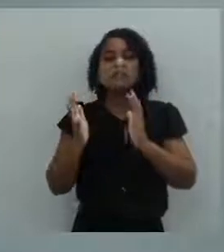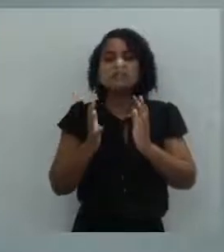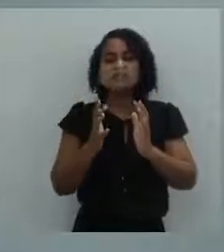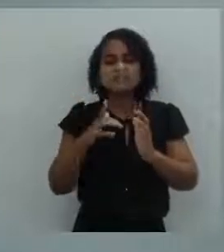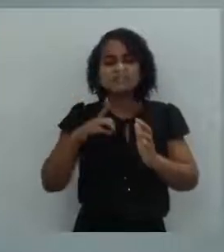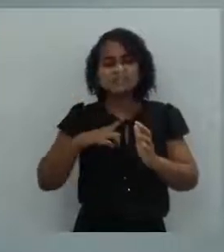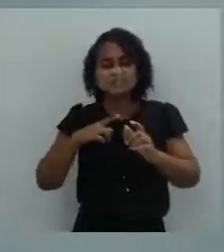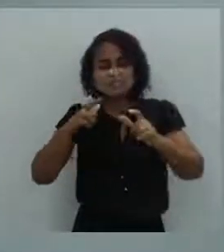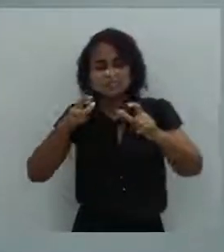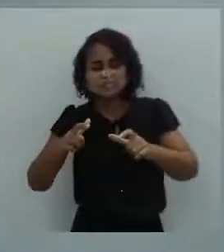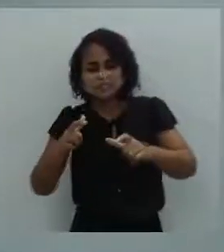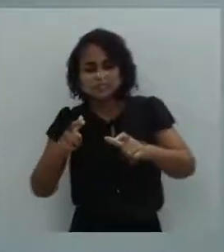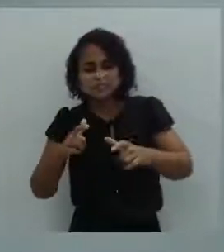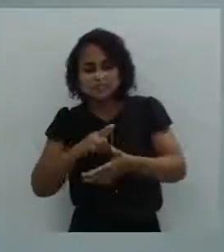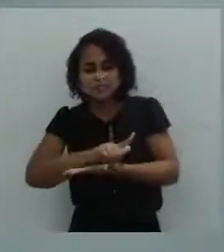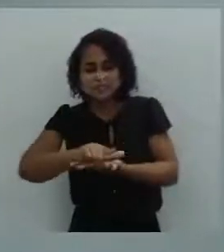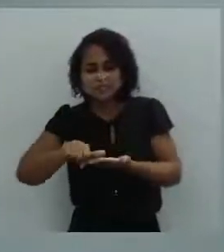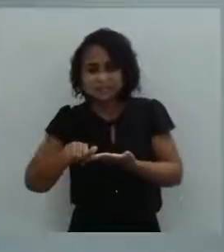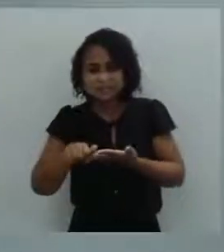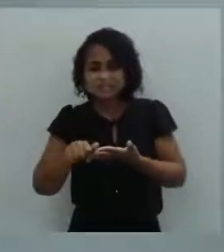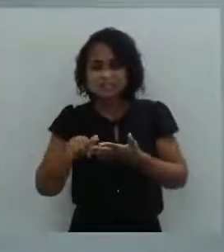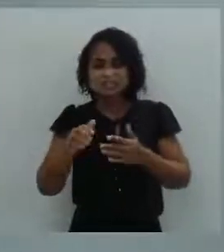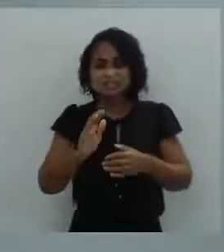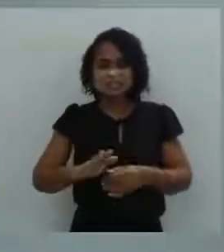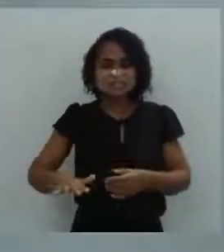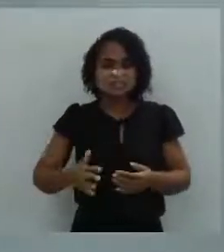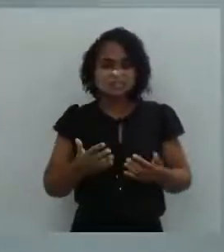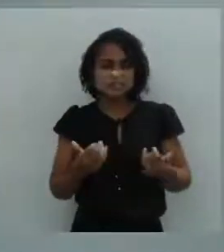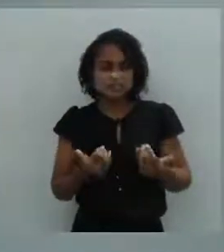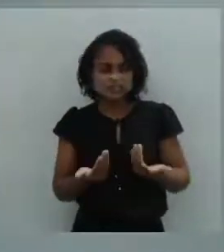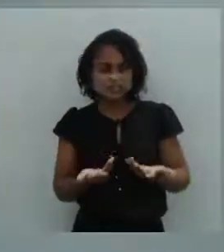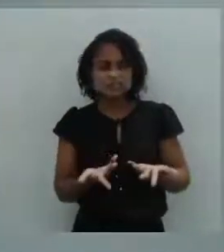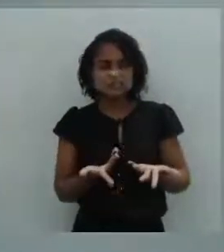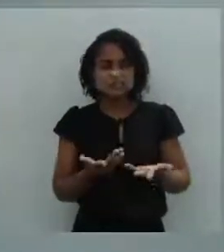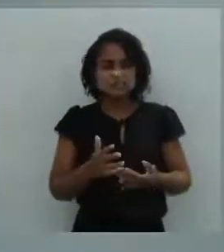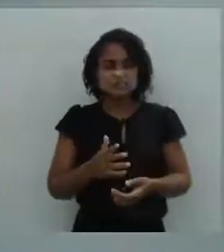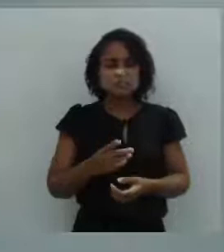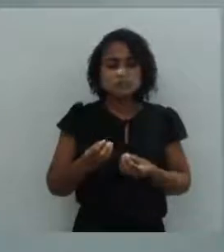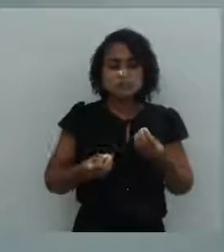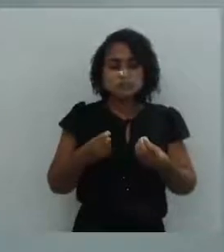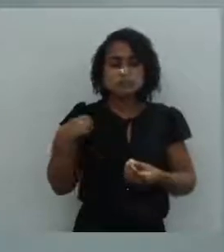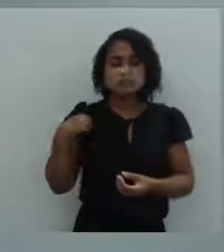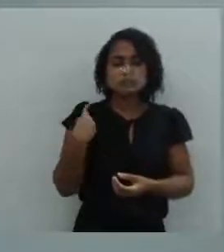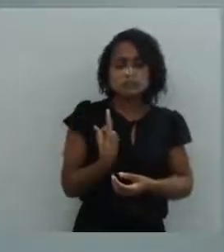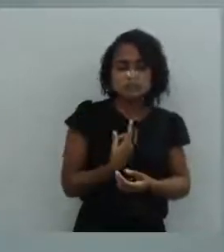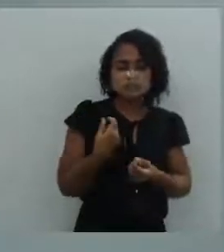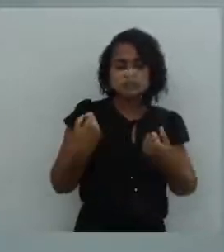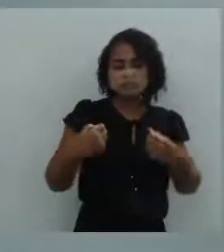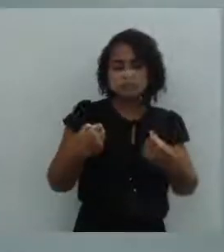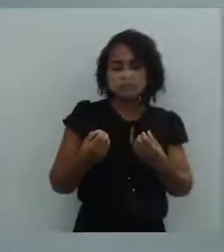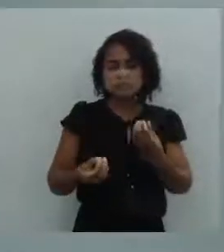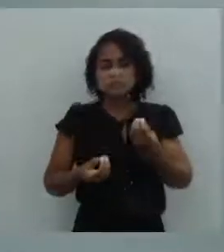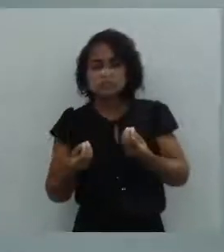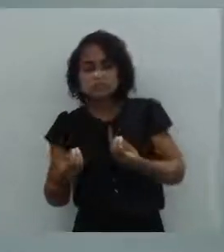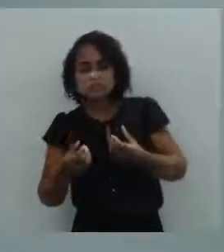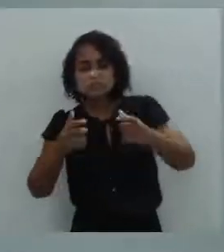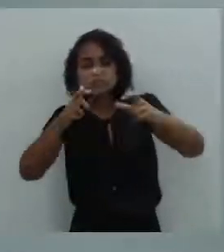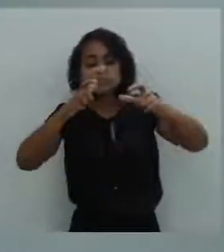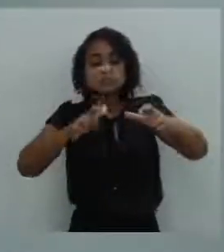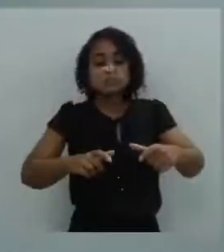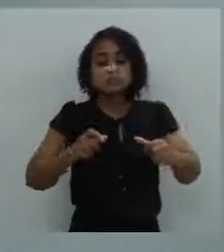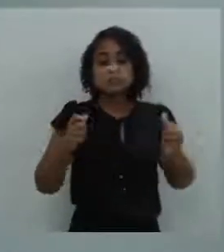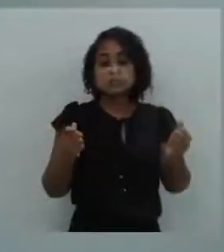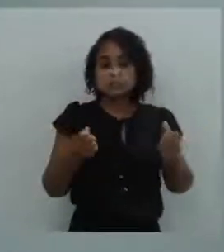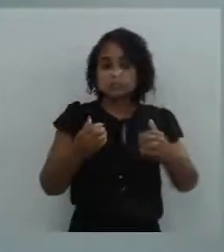tem uma área de lazer para todos os jovens e crianças? Não. Então a gente realmente precisa disso. Como é que a gente pode, um lugar que a gente